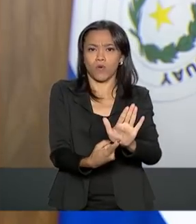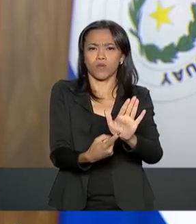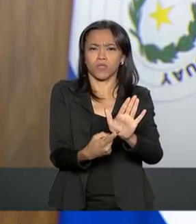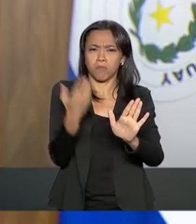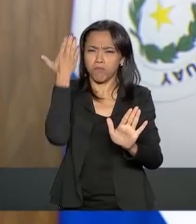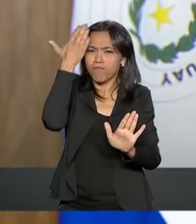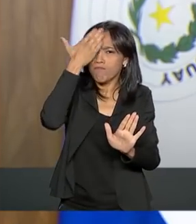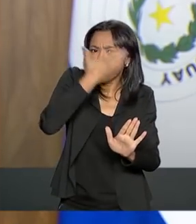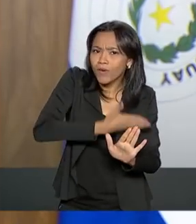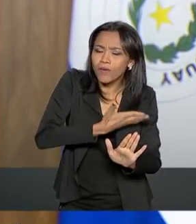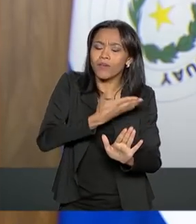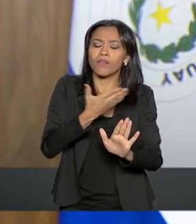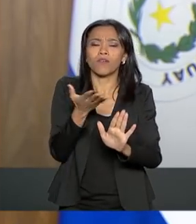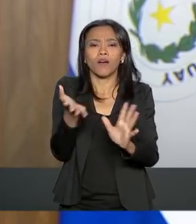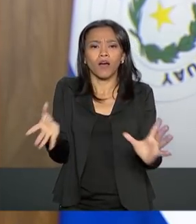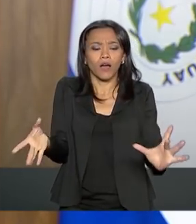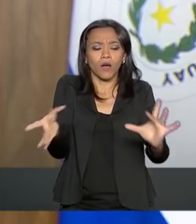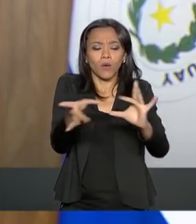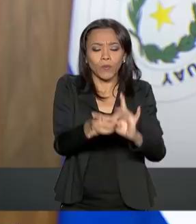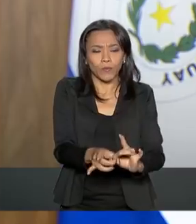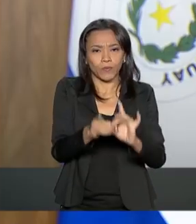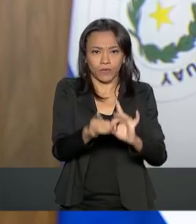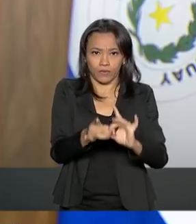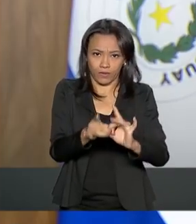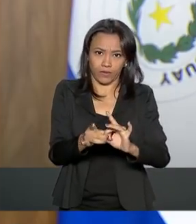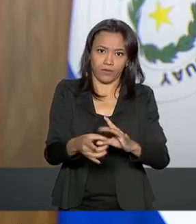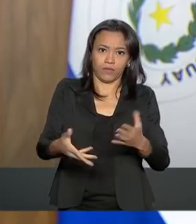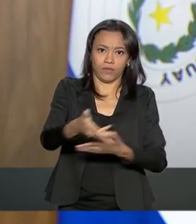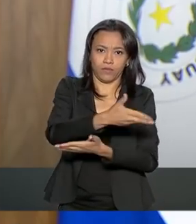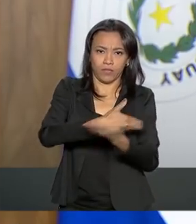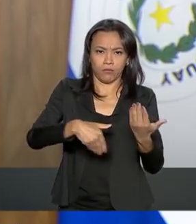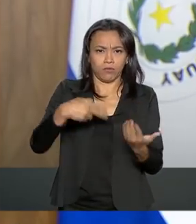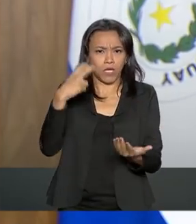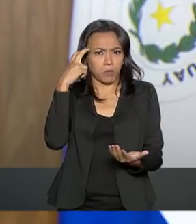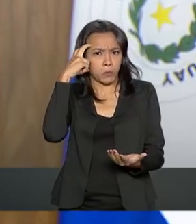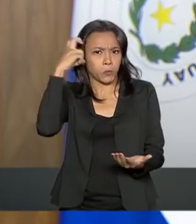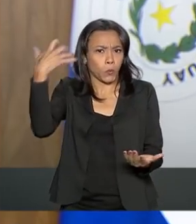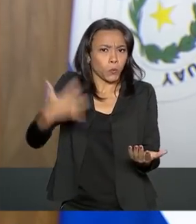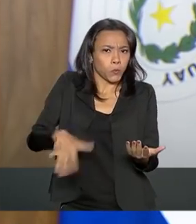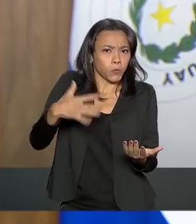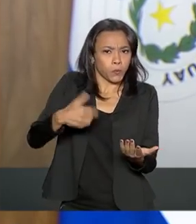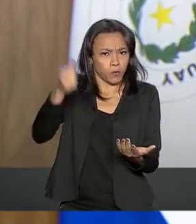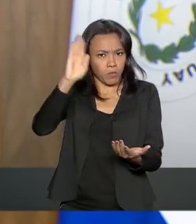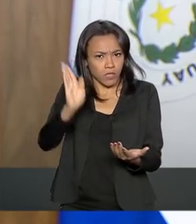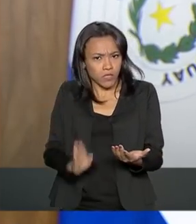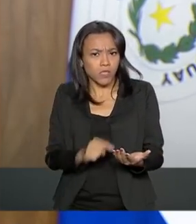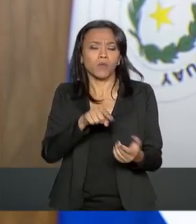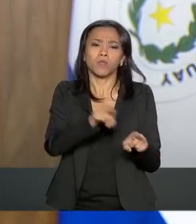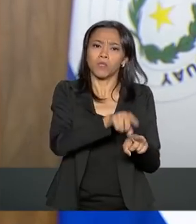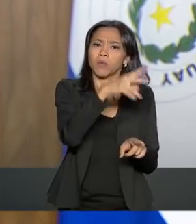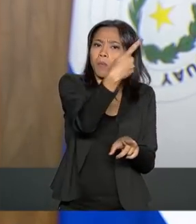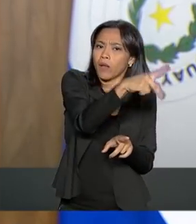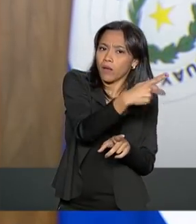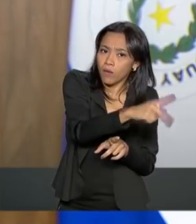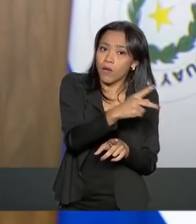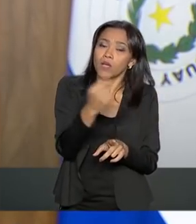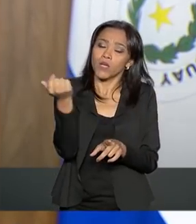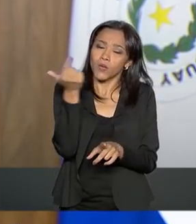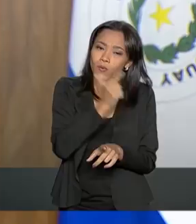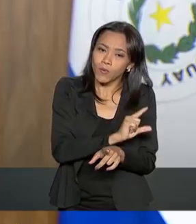união, o potencial da união de nossos povos, o talento brasileiro, paraguaio, que podemos construir, e até o momento